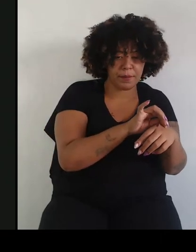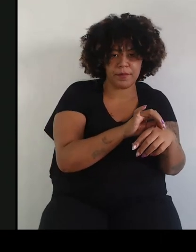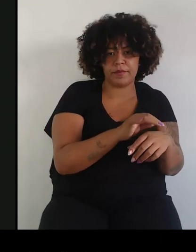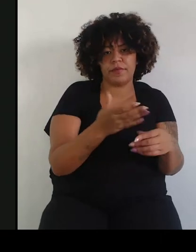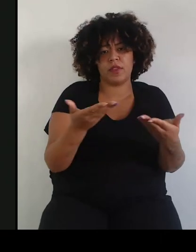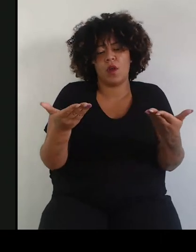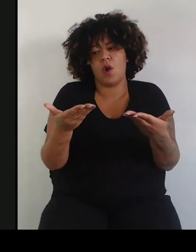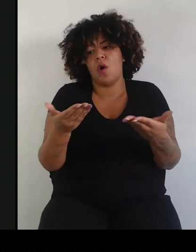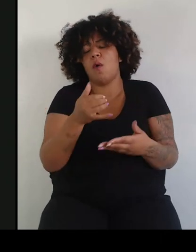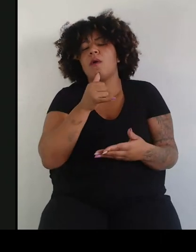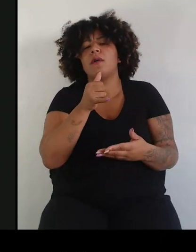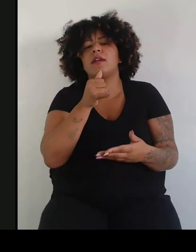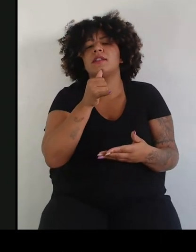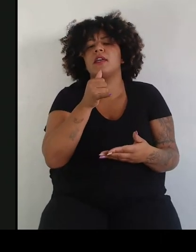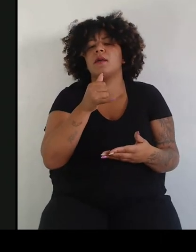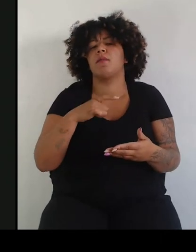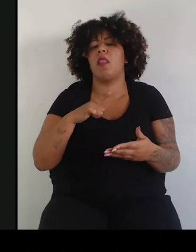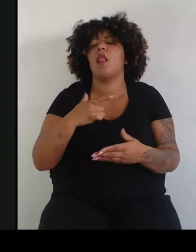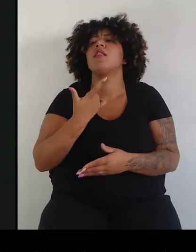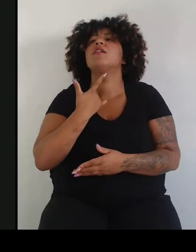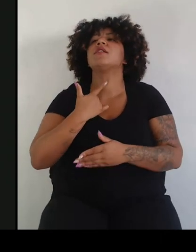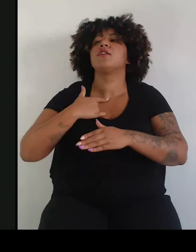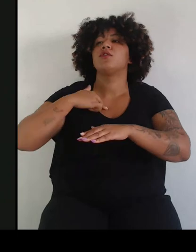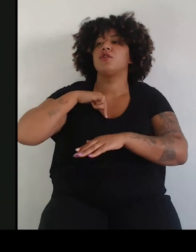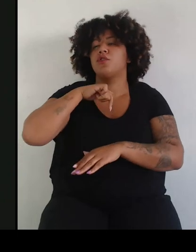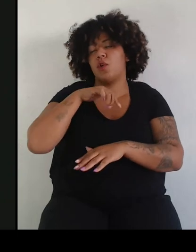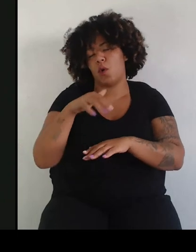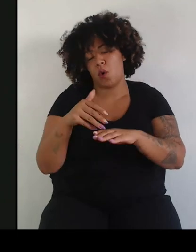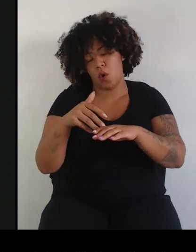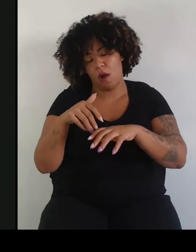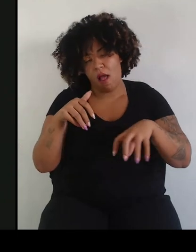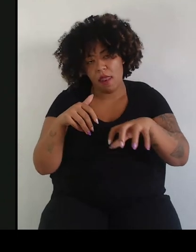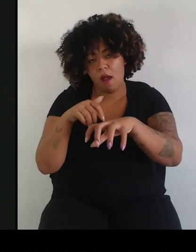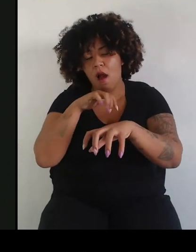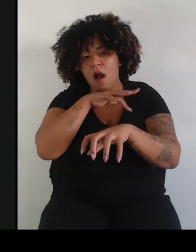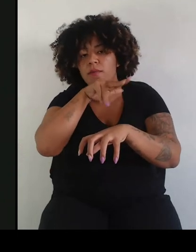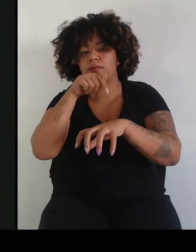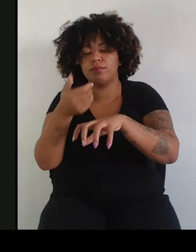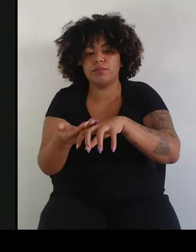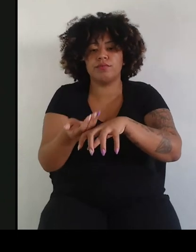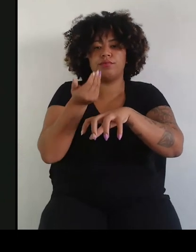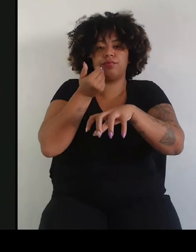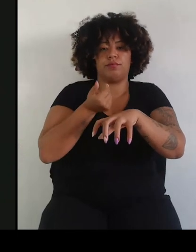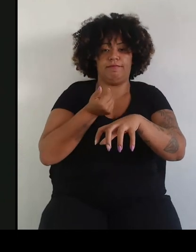dadaísmo por André betton e adiante